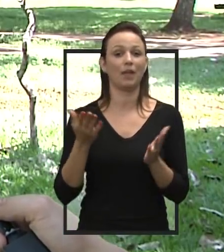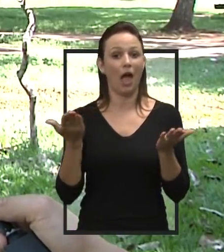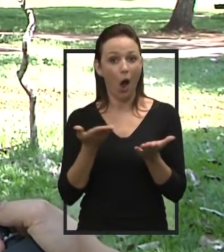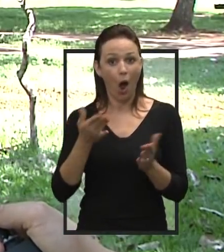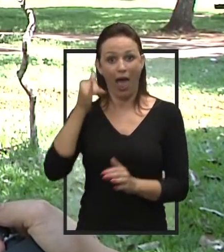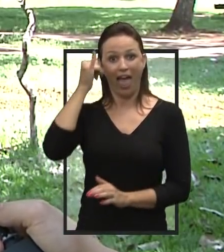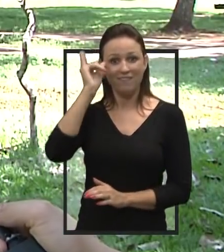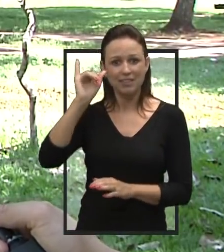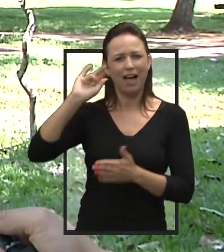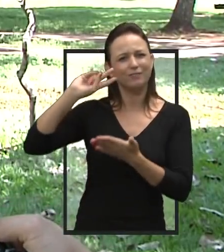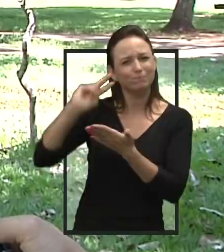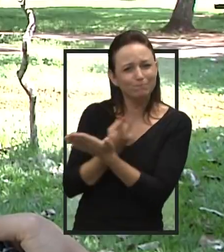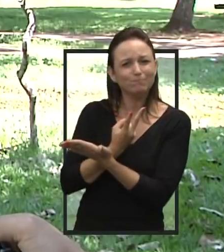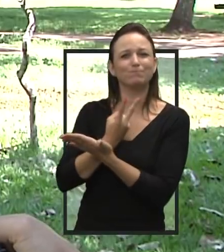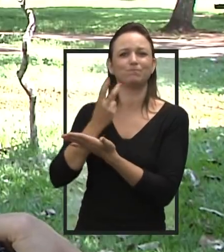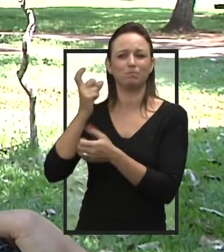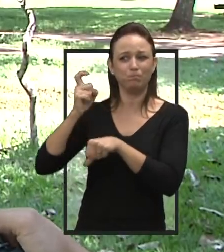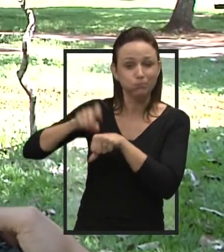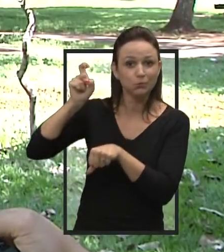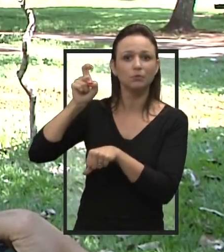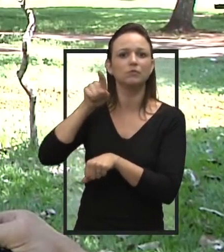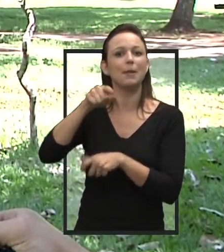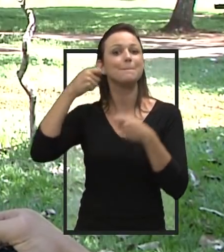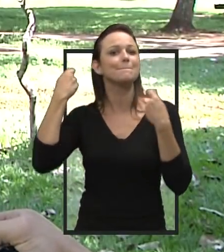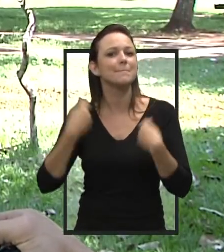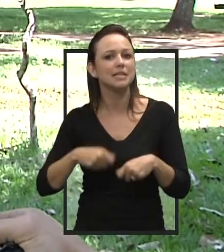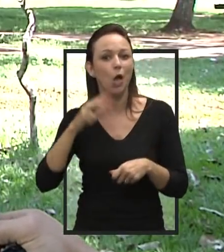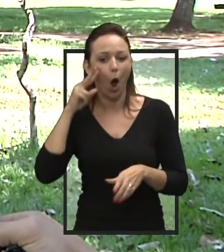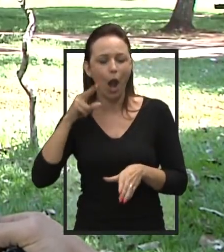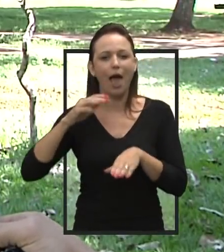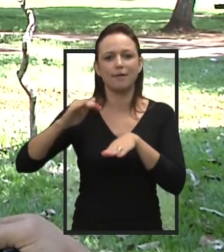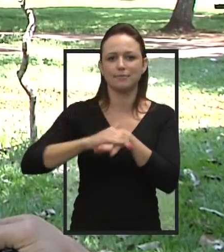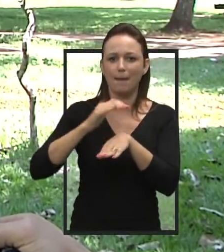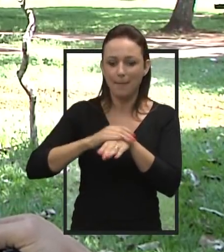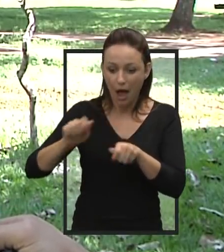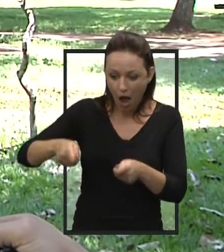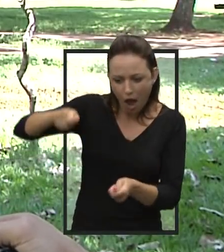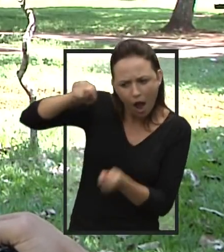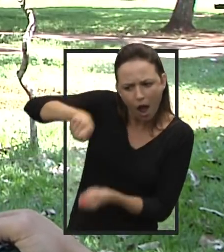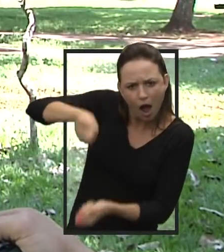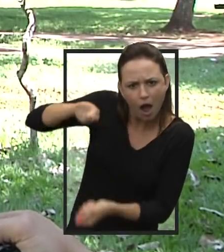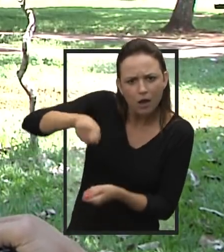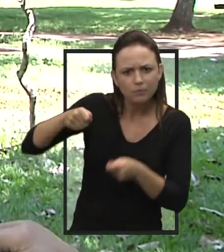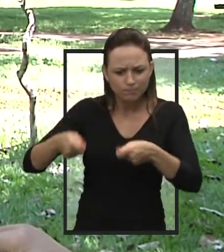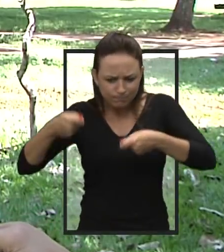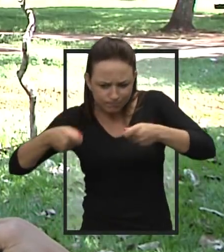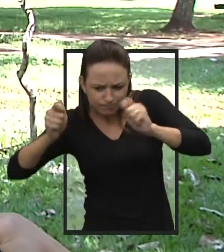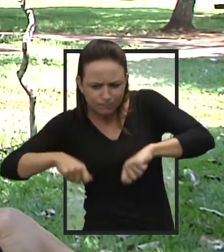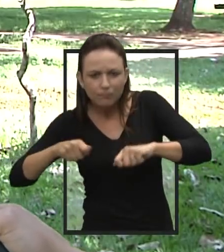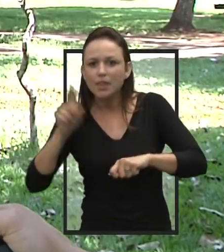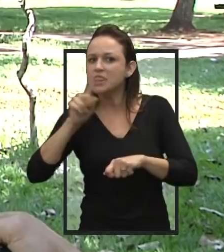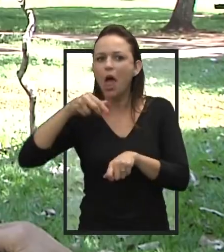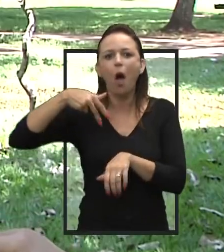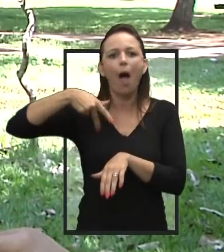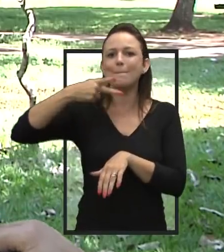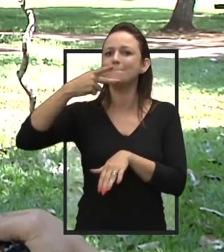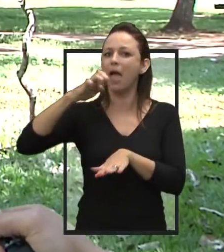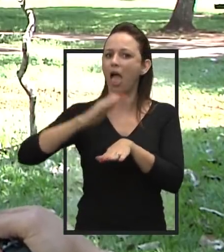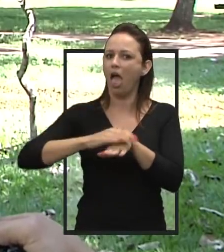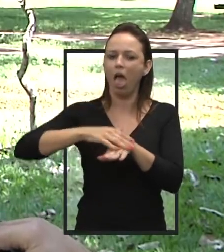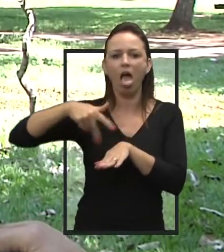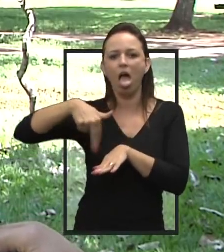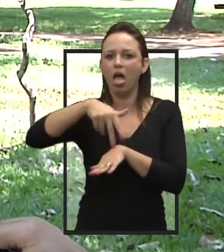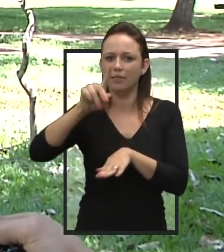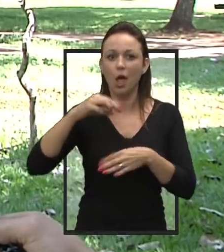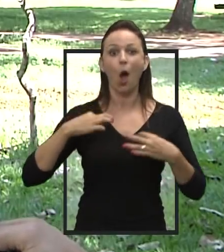Agora, para evitar acidentes, você precisa olhar sapato antes de calçar, não andar descalço, olhar a roupa